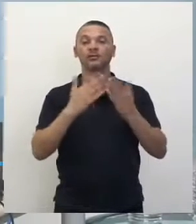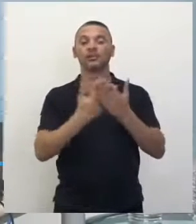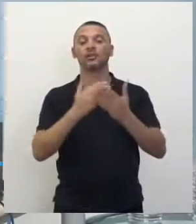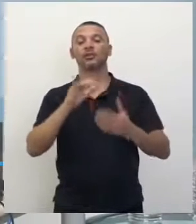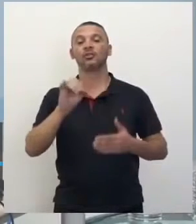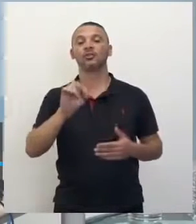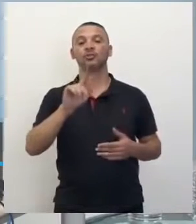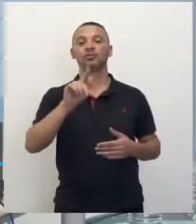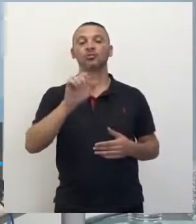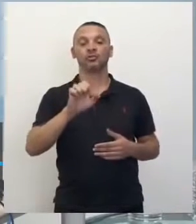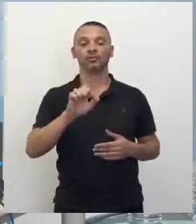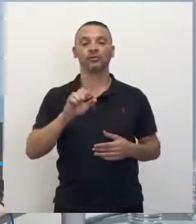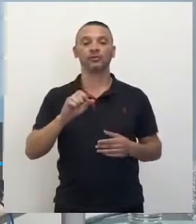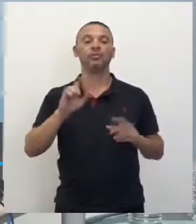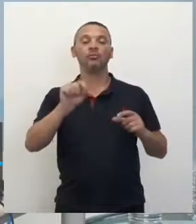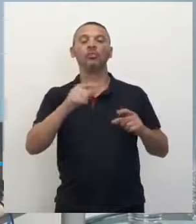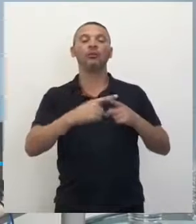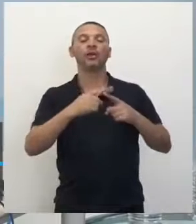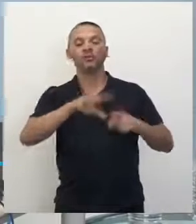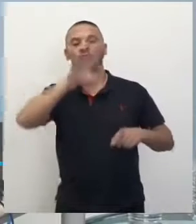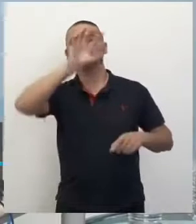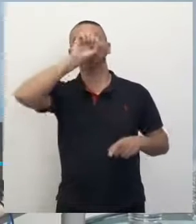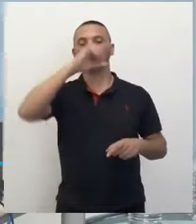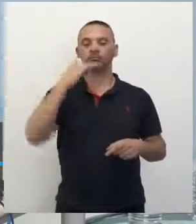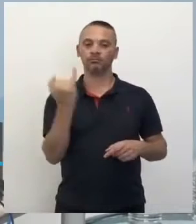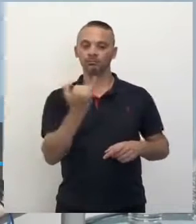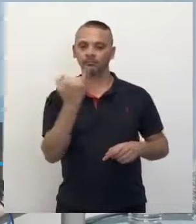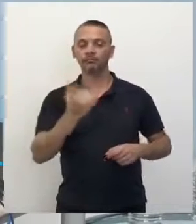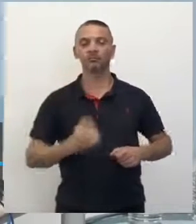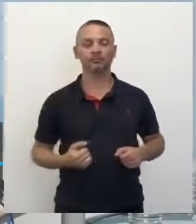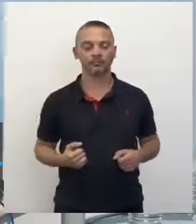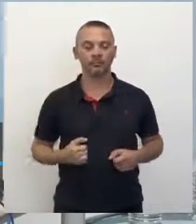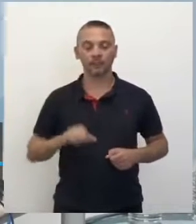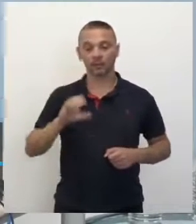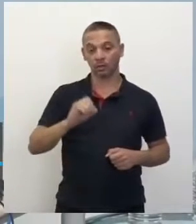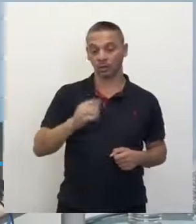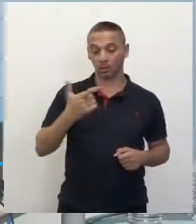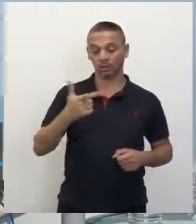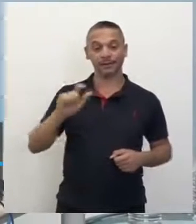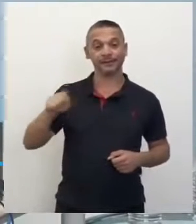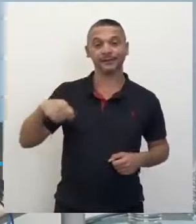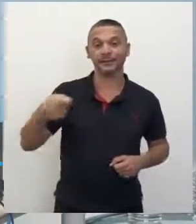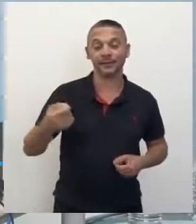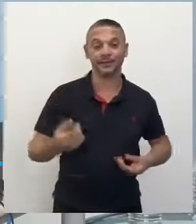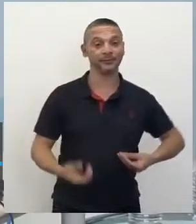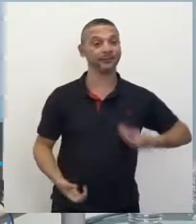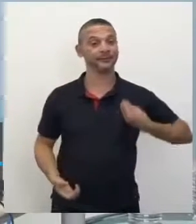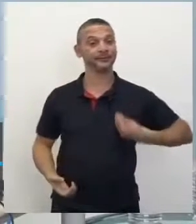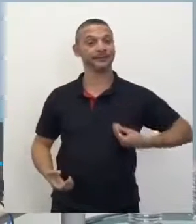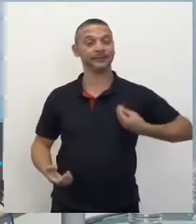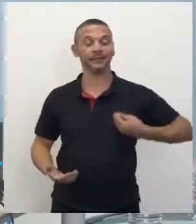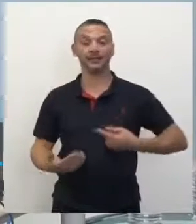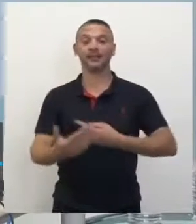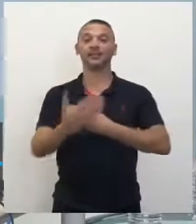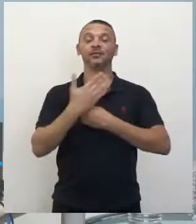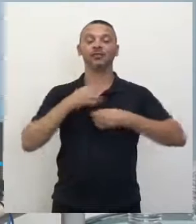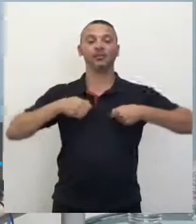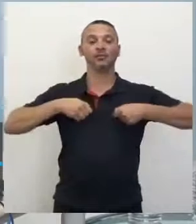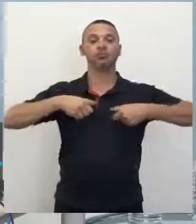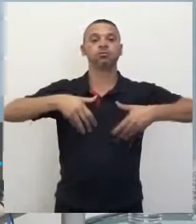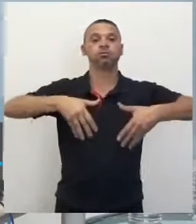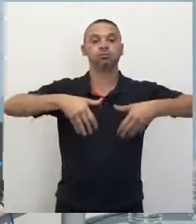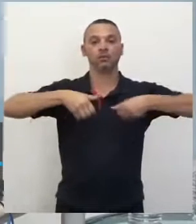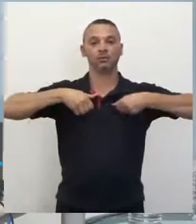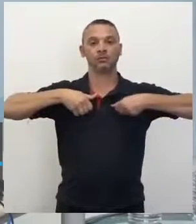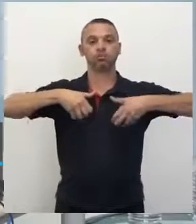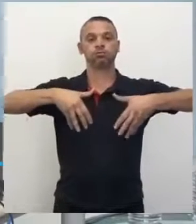poder respirar. Tem muita gente respondendo aqui: oxigênio é vida para respirar, o bom funcionamento dos pulmões.